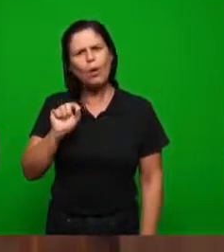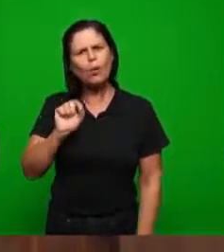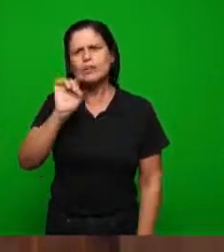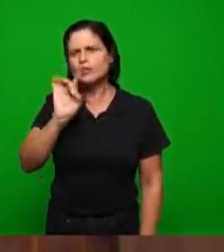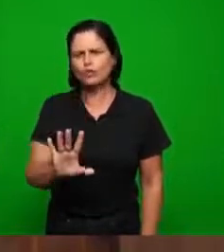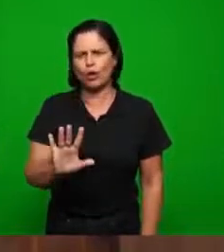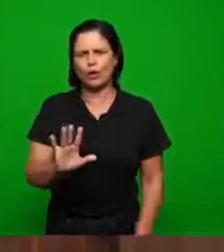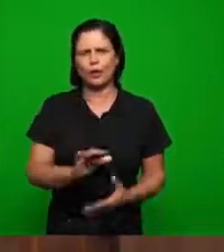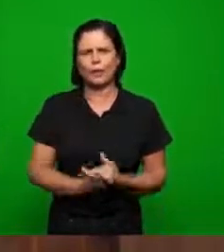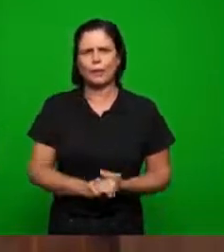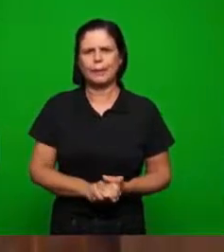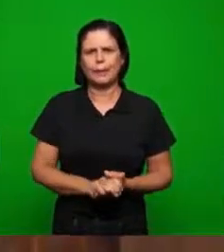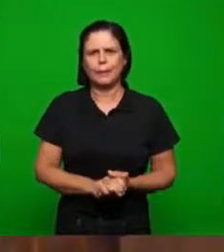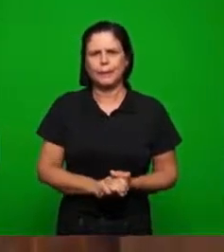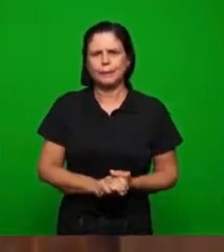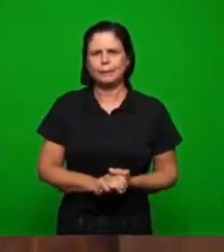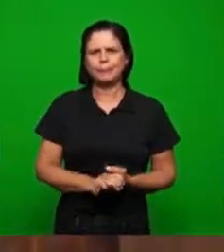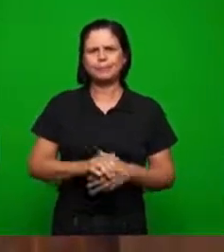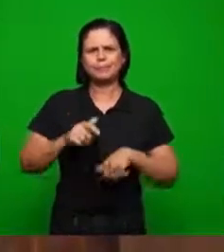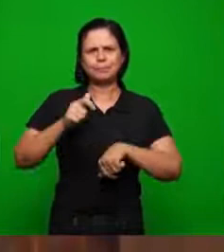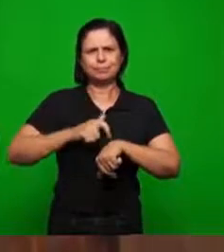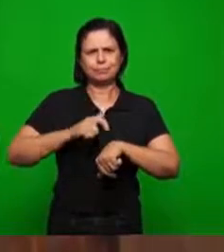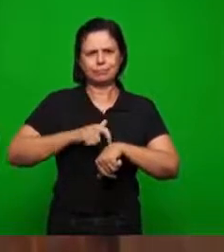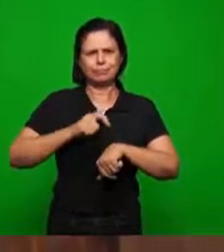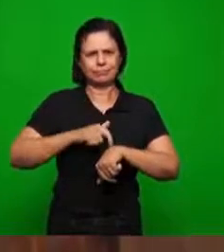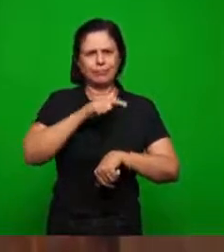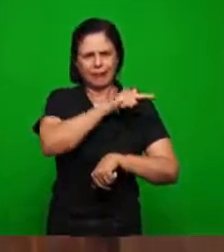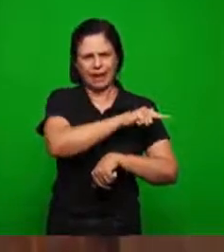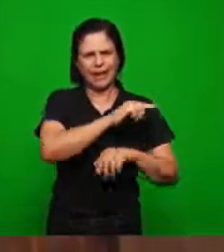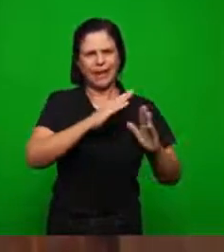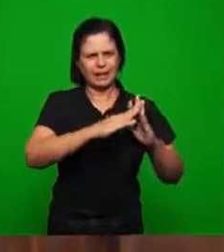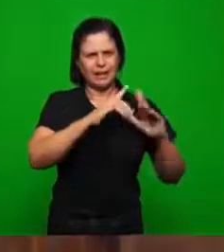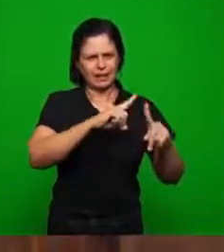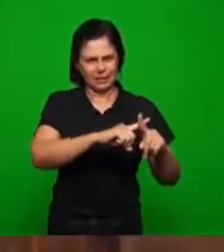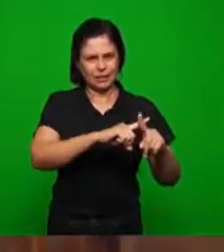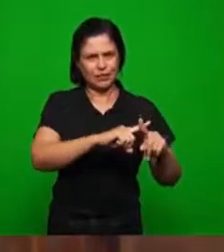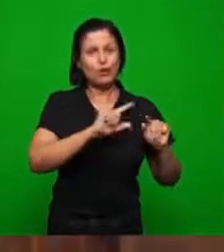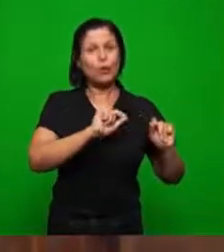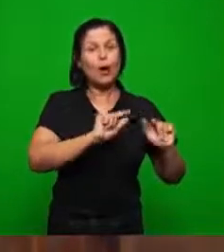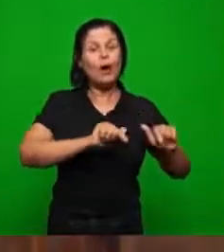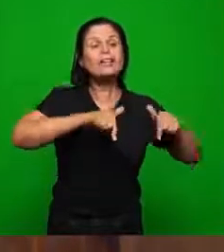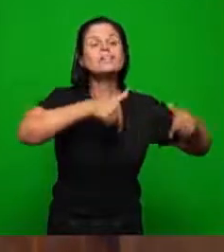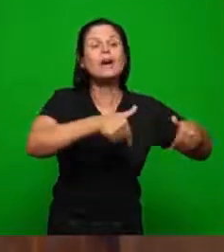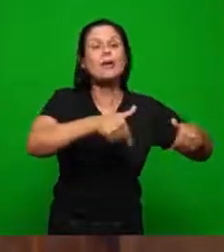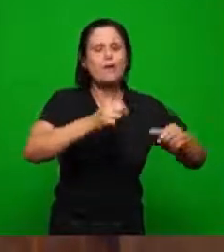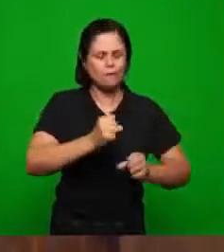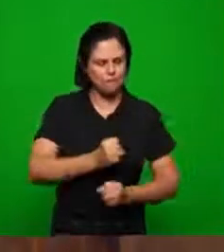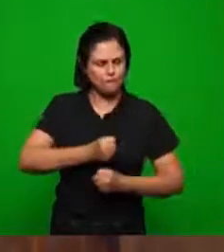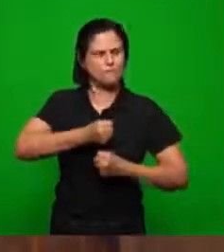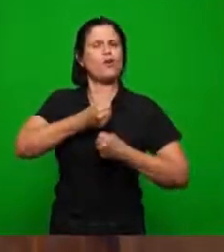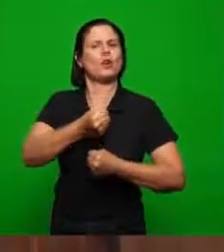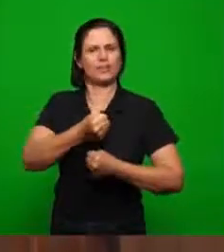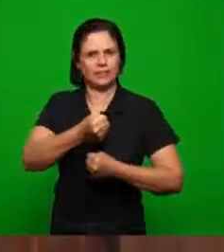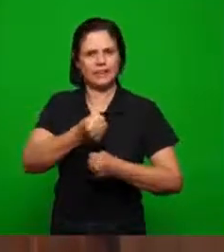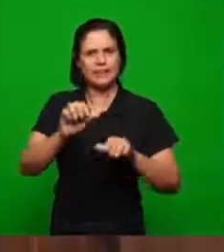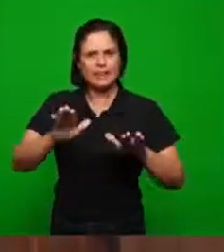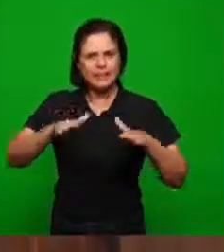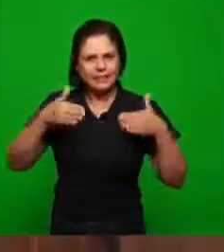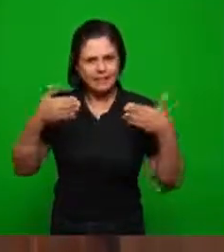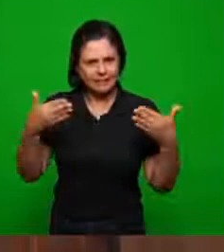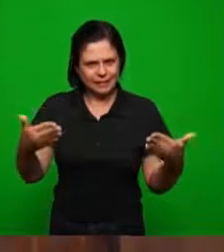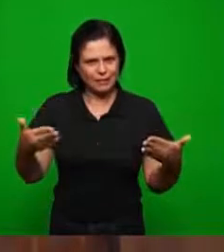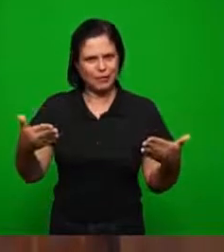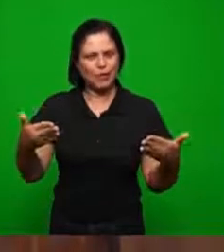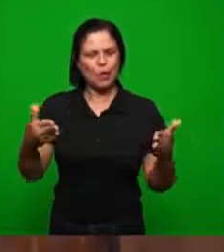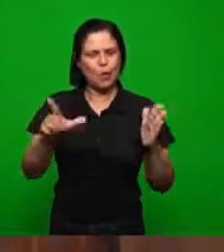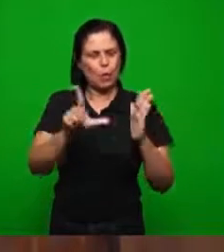o que opera nesse período é o espírito de fortaleza. Então nós vamos ver, e repousará sobre ele o espírito do Senhor,